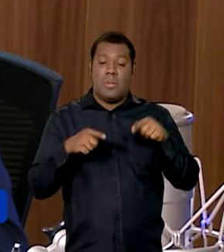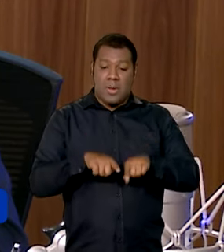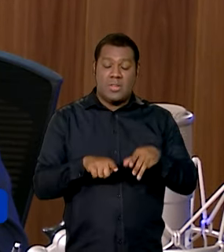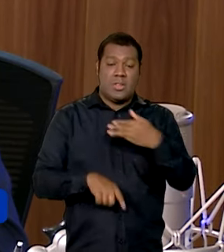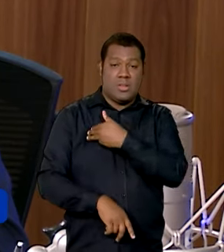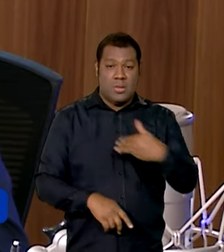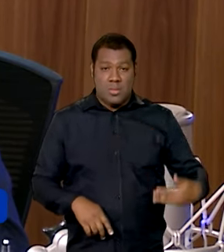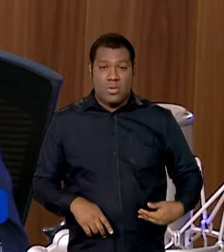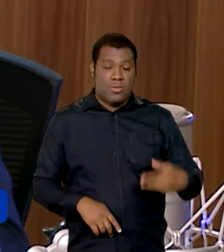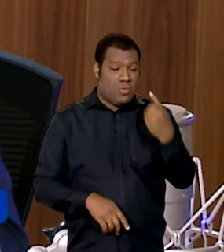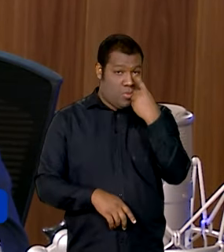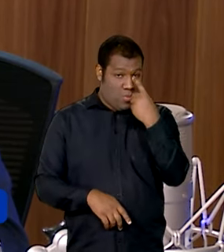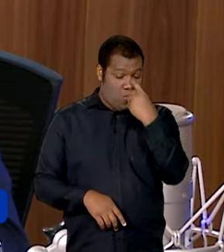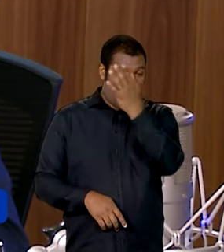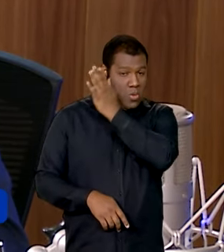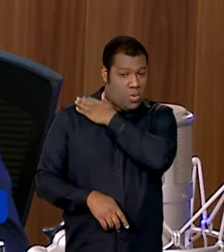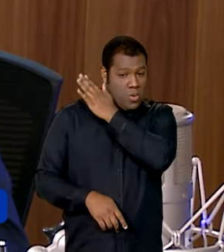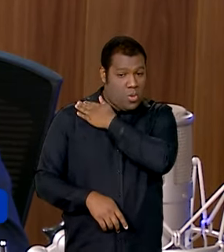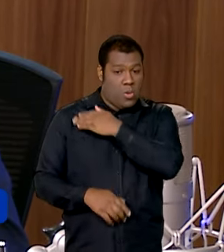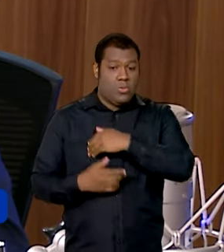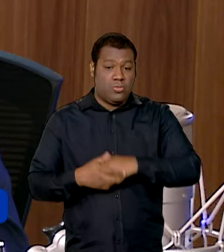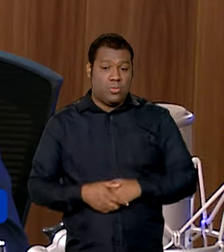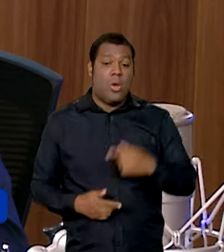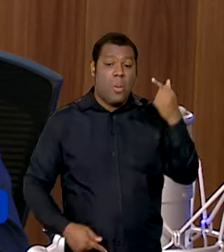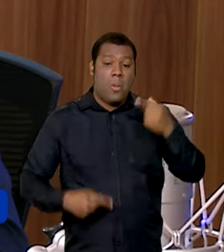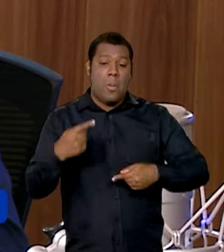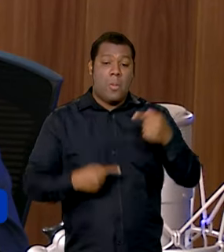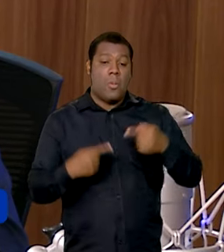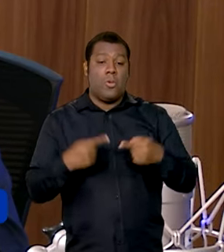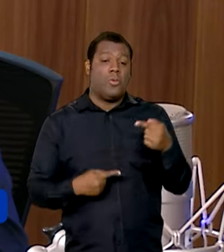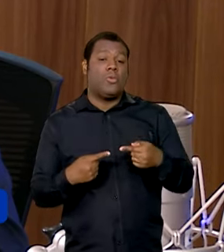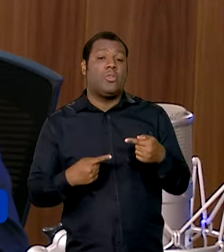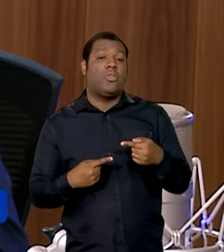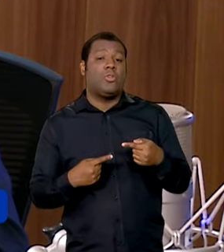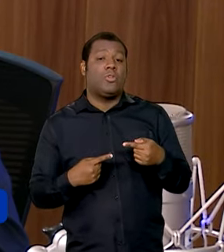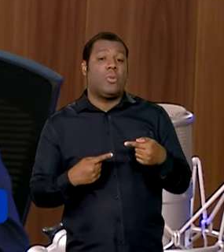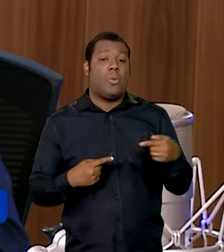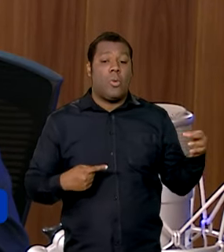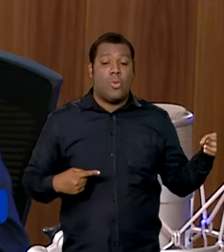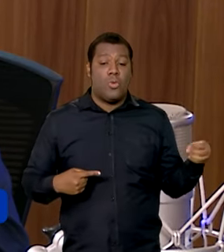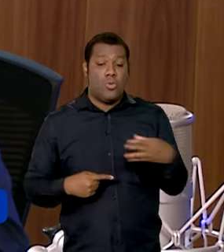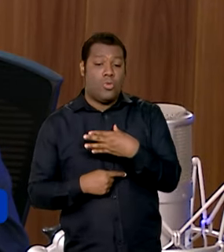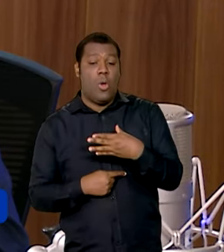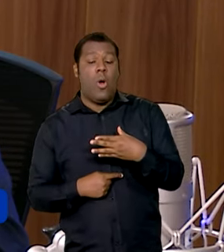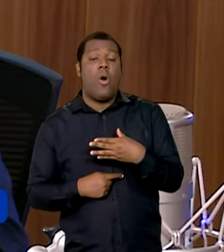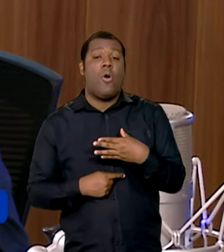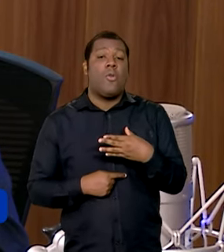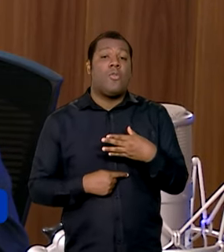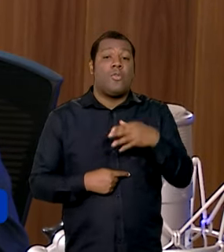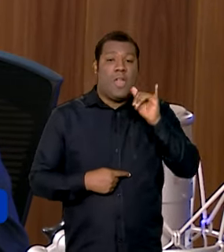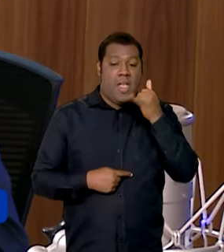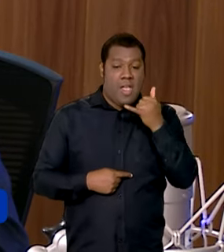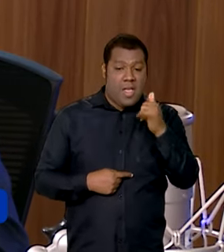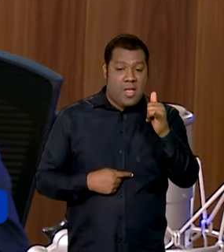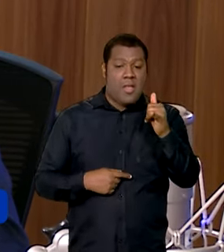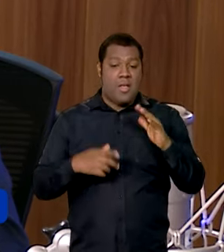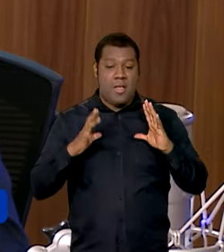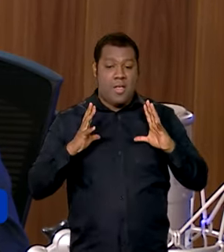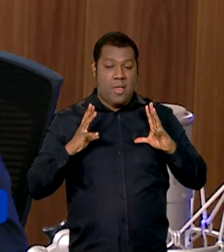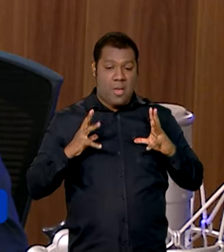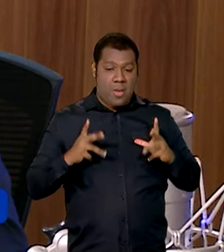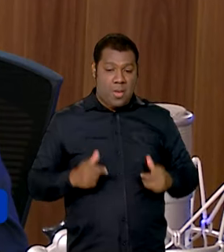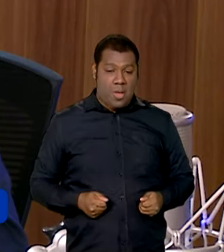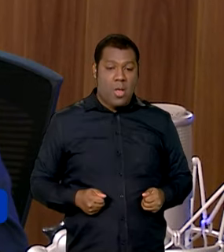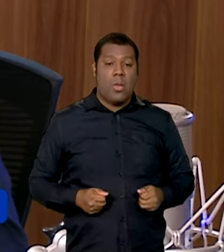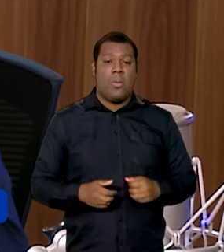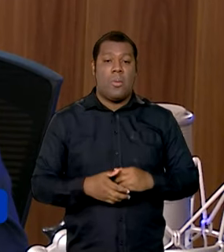pedido do presidente Lula e essa política de novos parques Eólico de também e